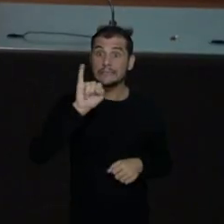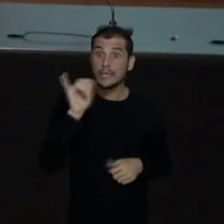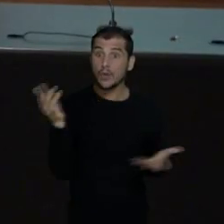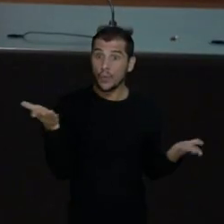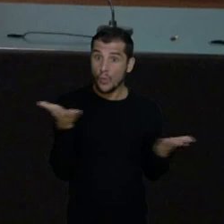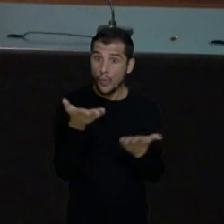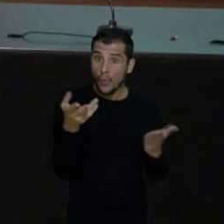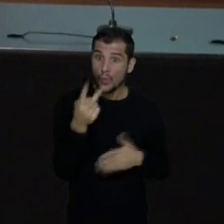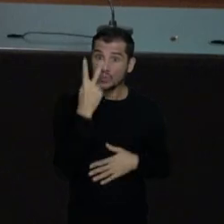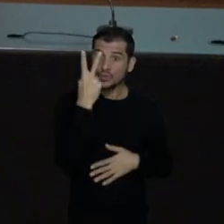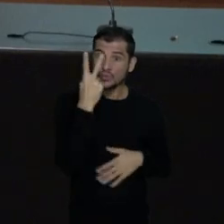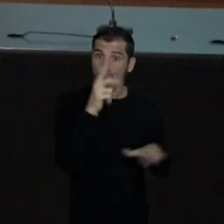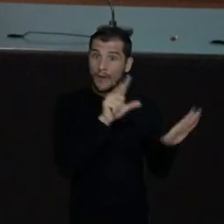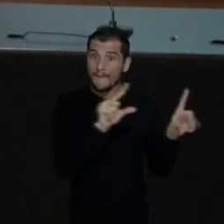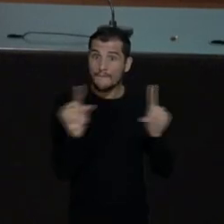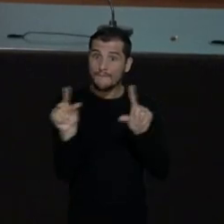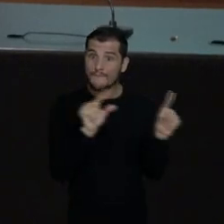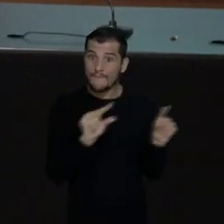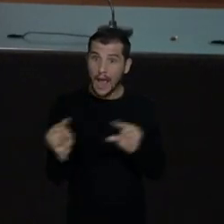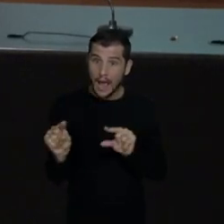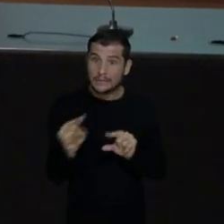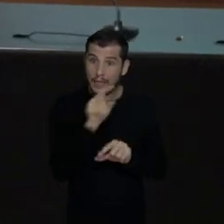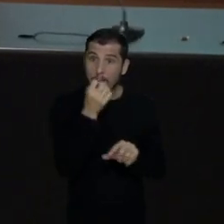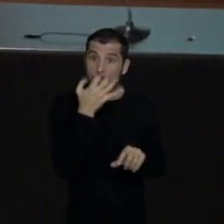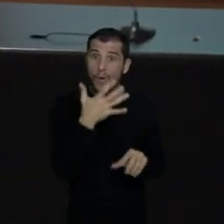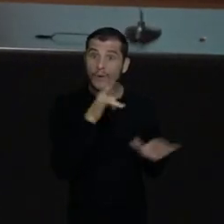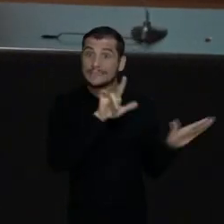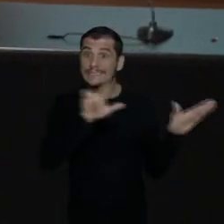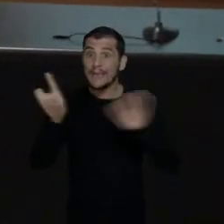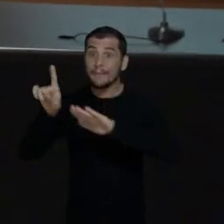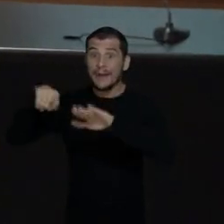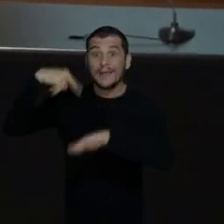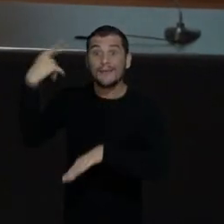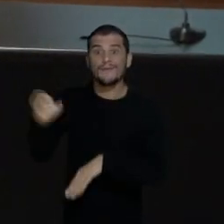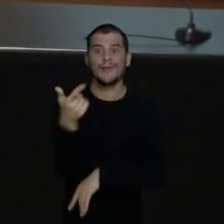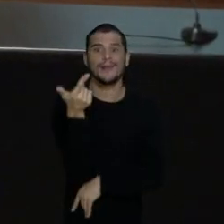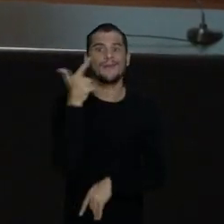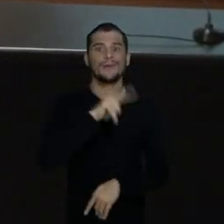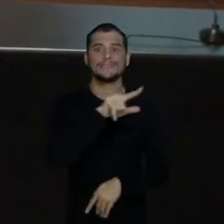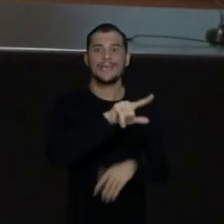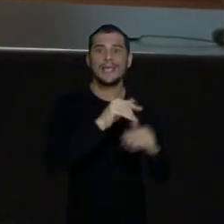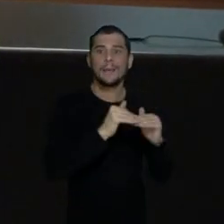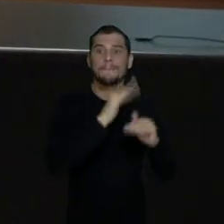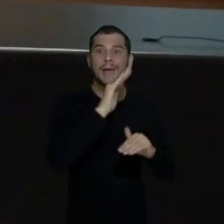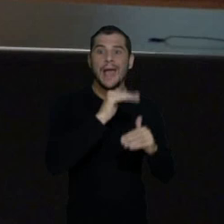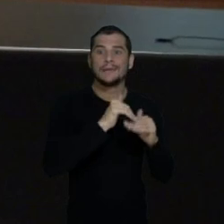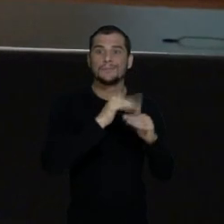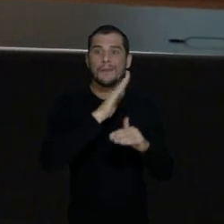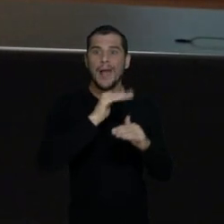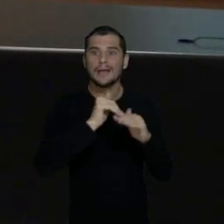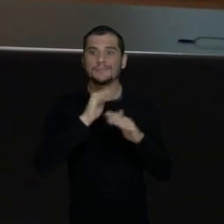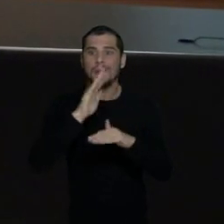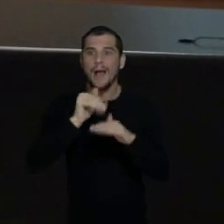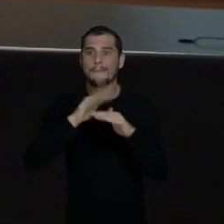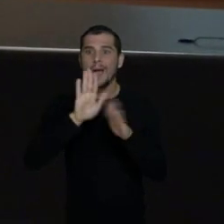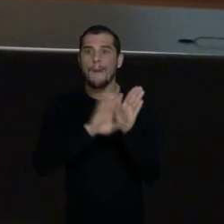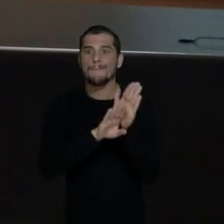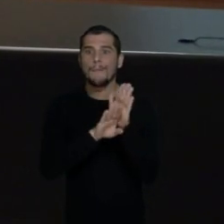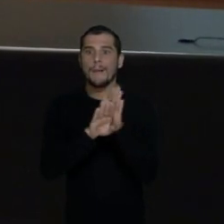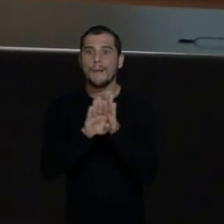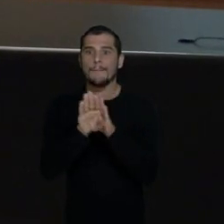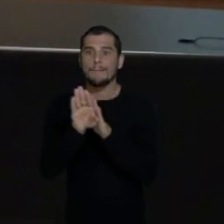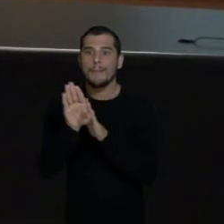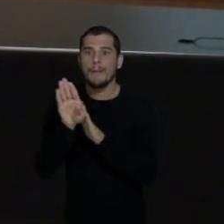daqui três quro semanas ele vai ler um parágrafo inteiro ele vai ler uma página inteira e assim a gente vai indo a gente tem